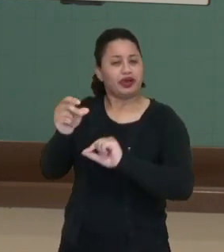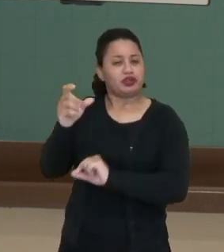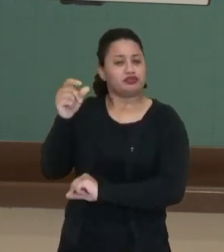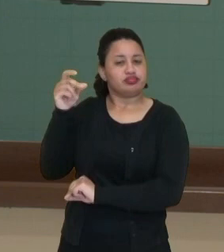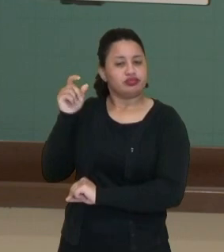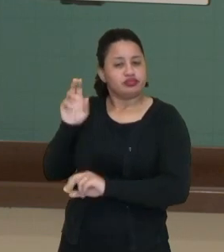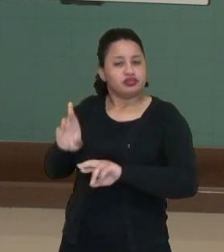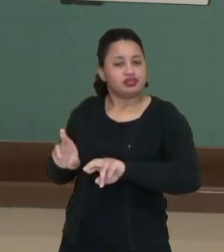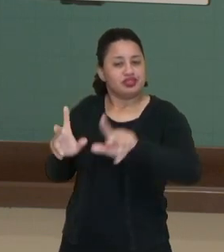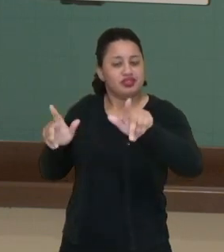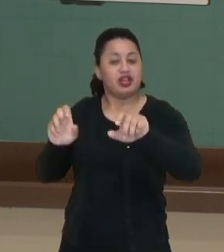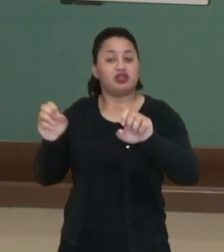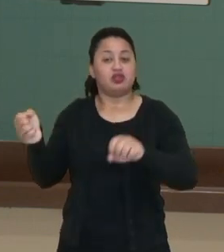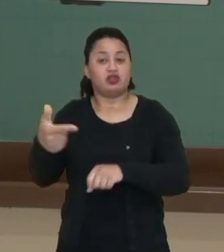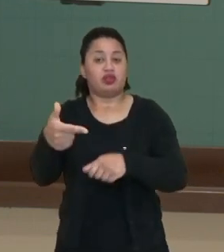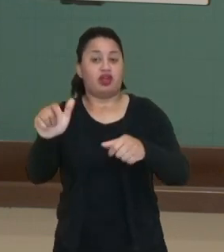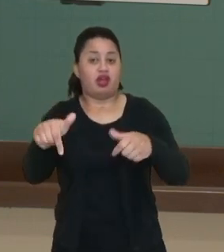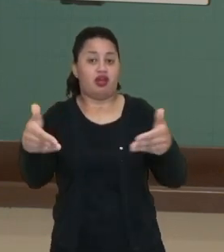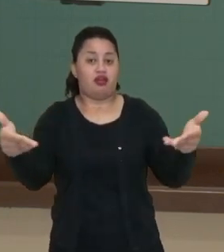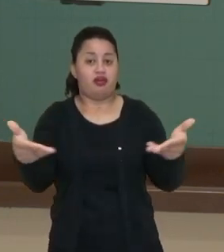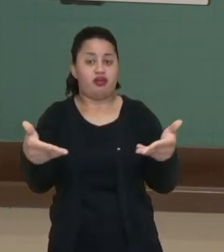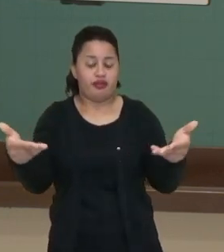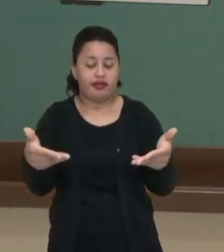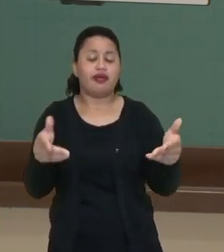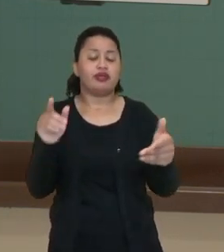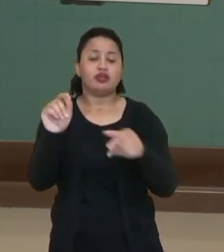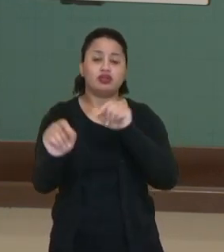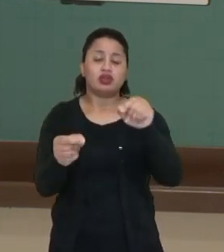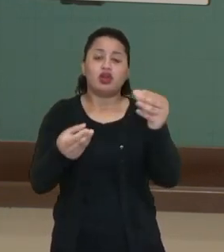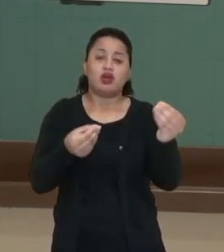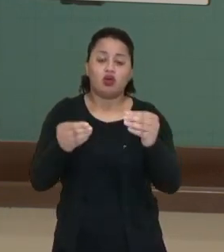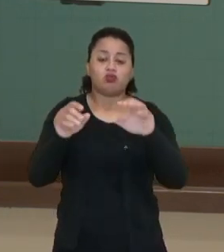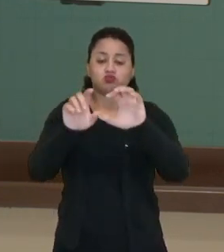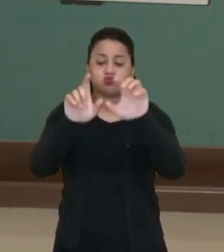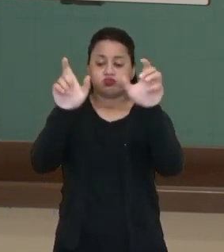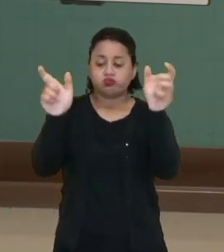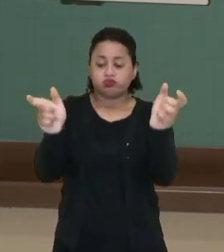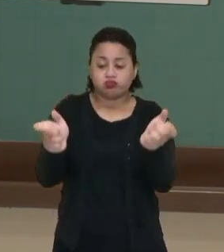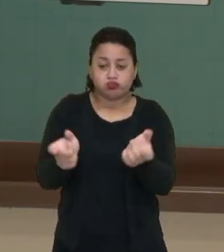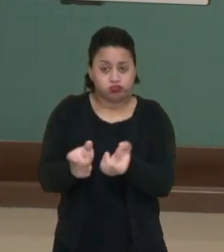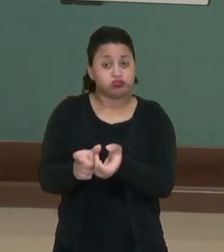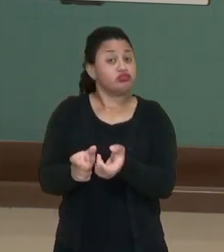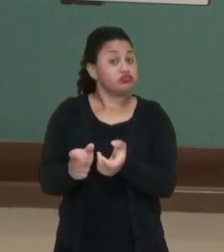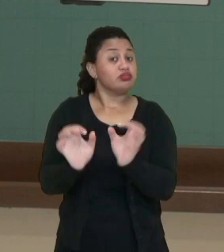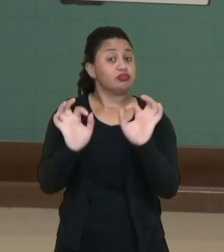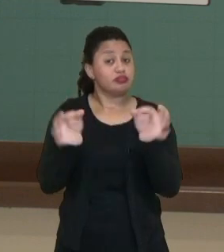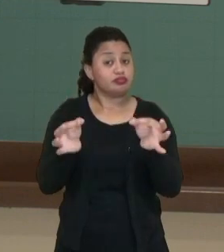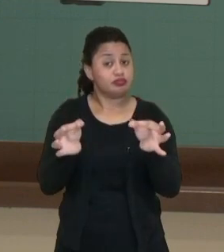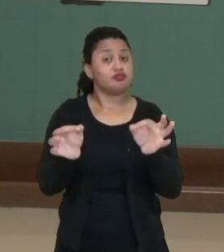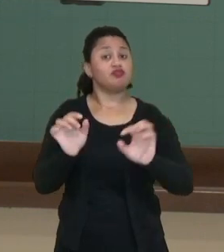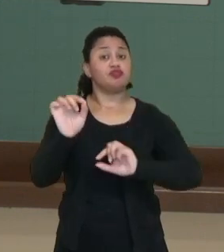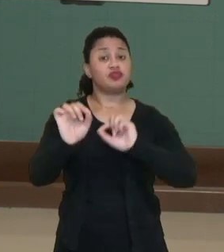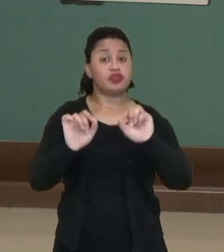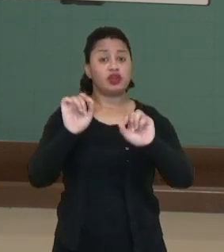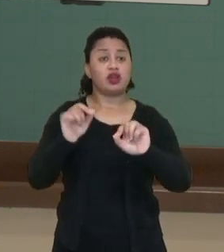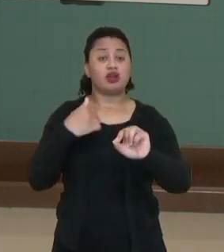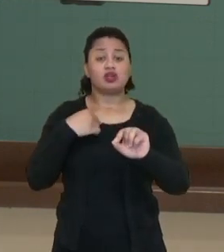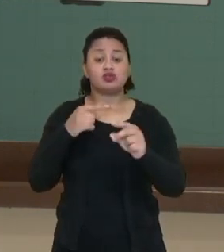era diferente o planeta Terra em relação à camada atmosférica? Pois muito bem, esses dois